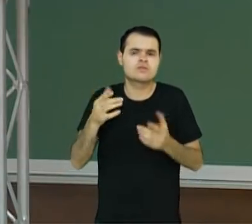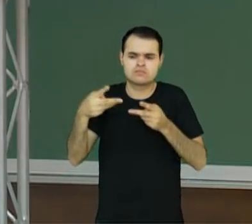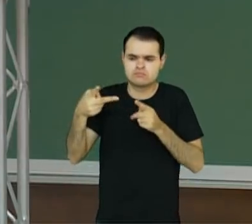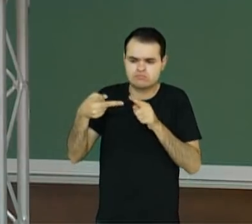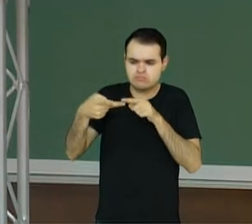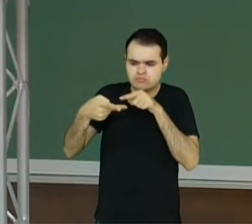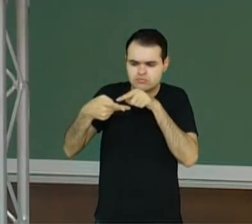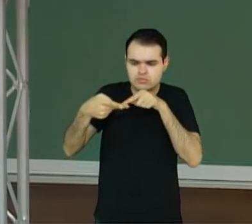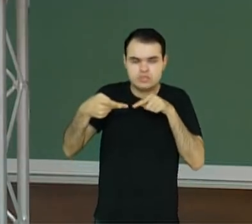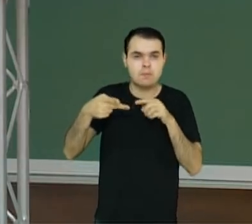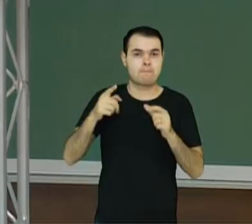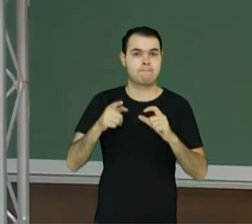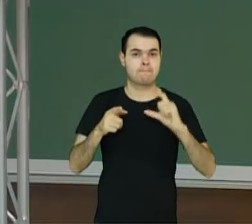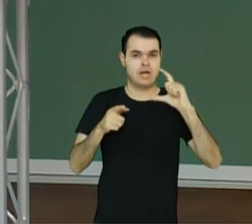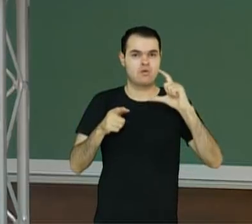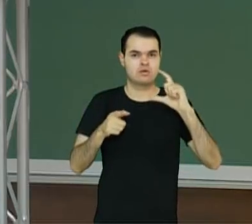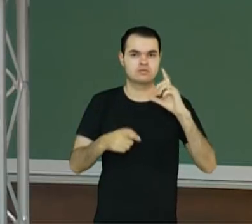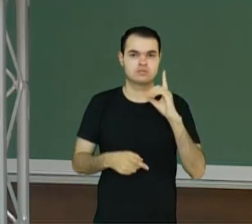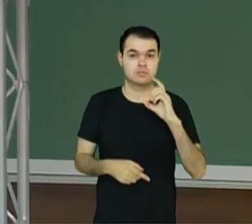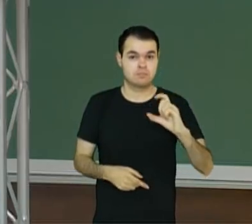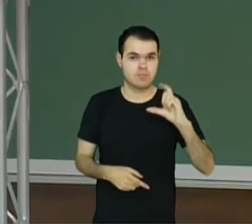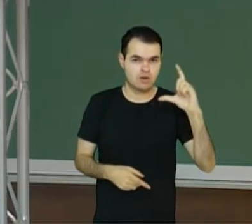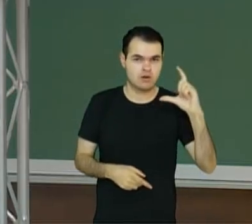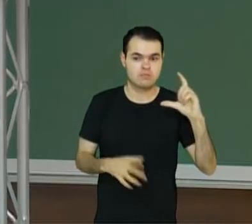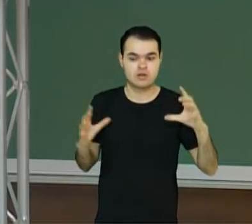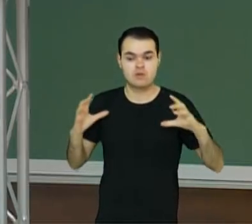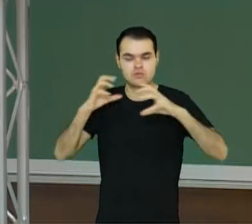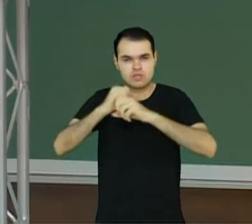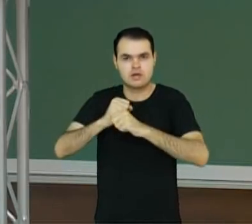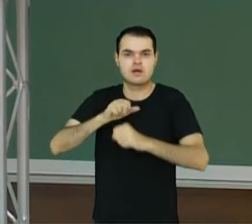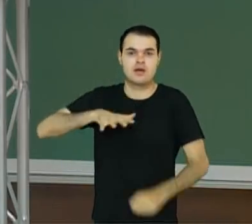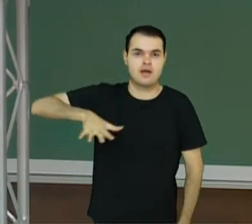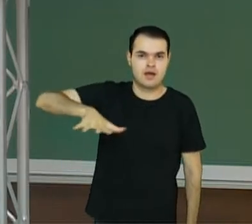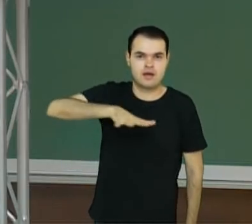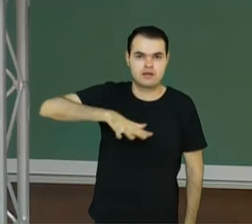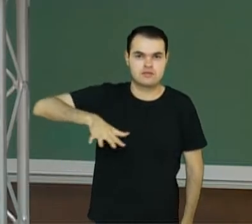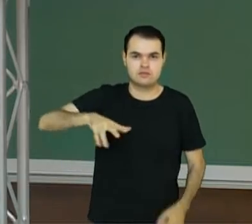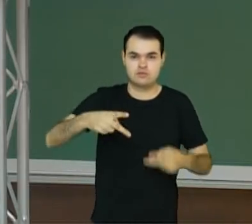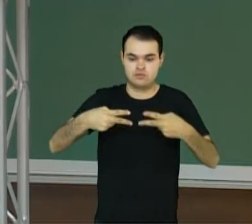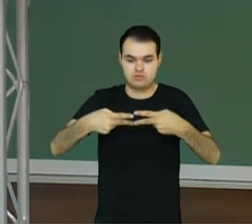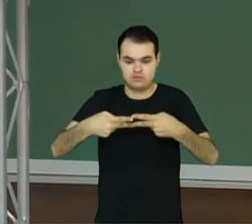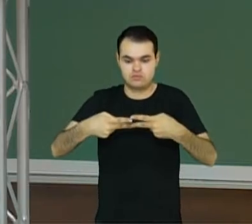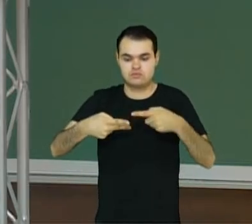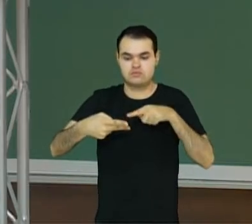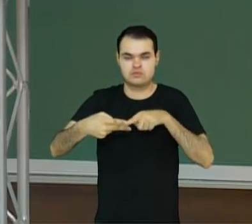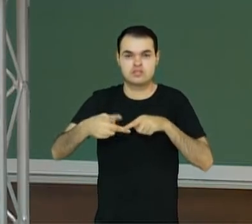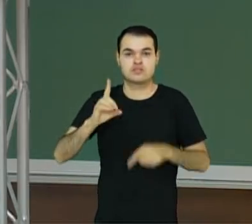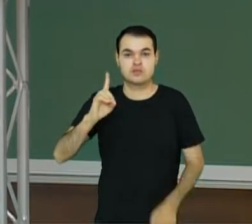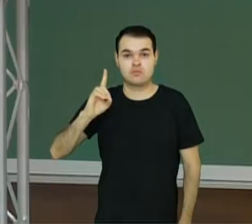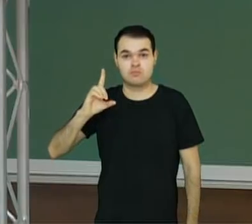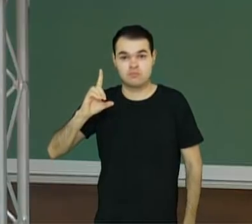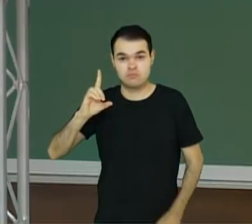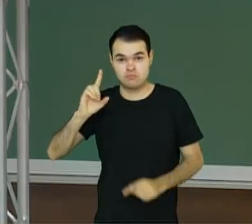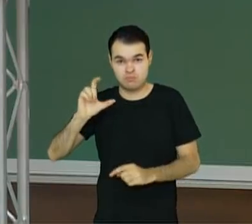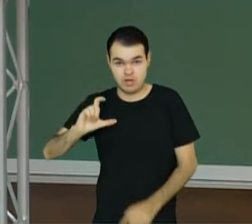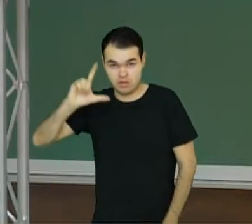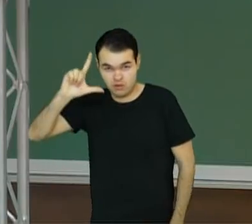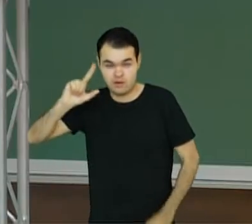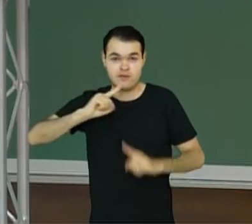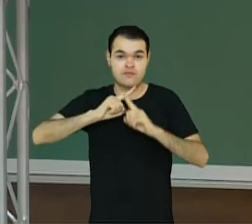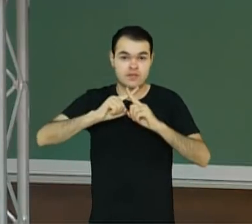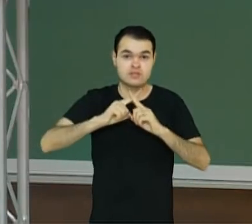maior para poder calcular a área dessa figura. Lembra que a área do losango é o quê? Diagonal maior vezes a diagonal menor dividido por